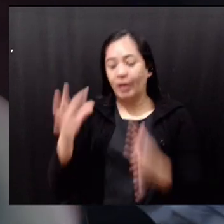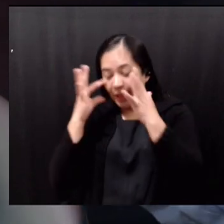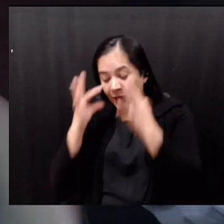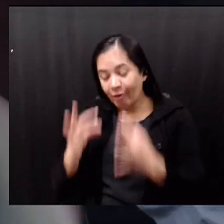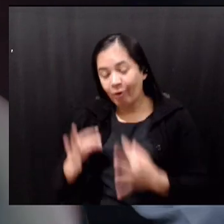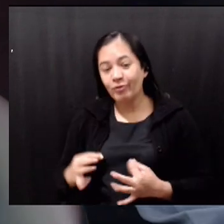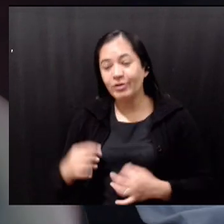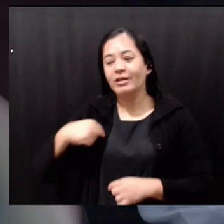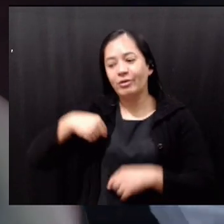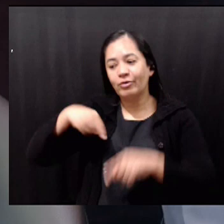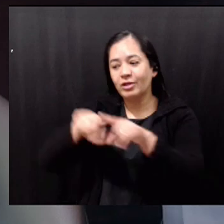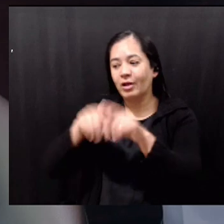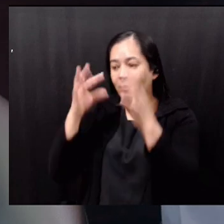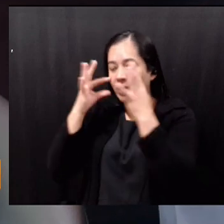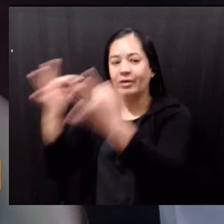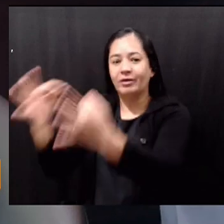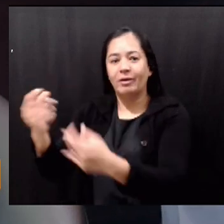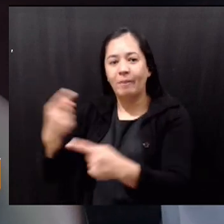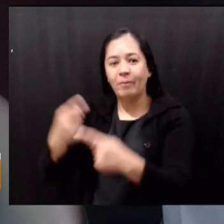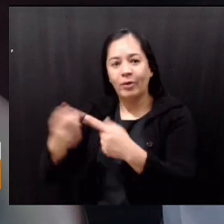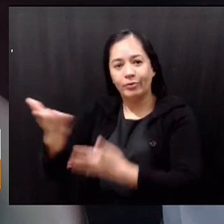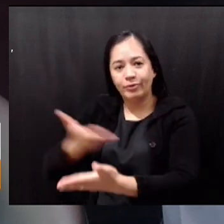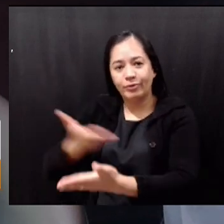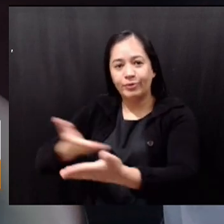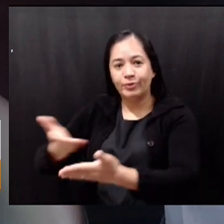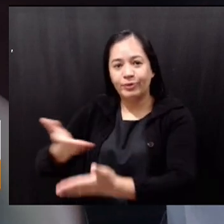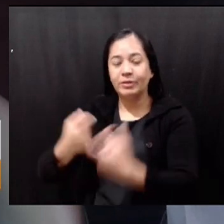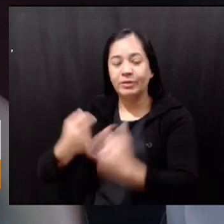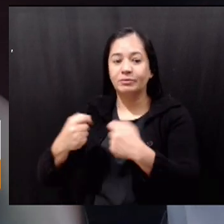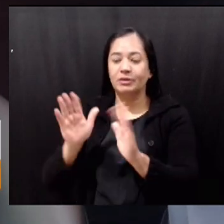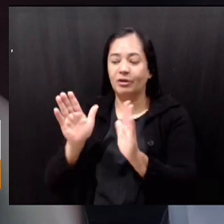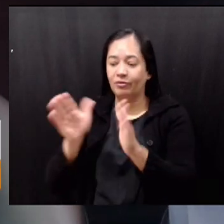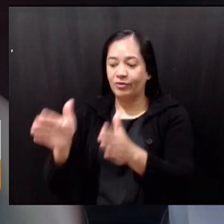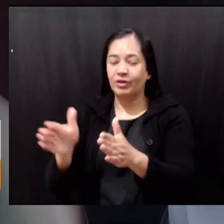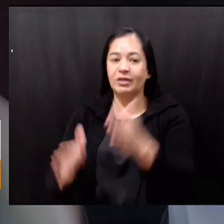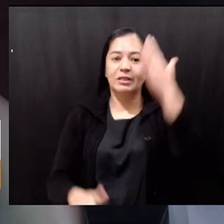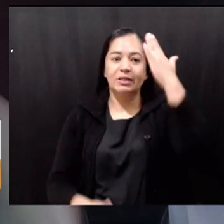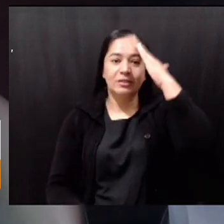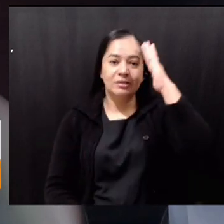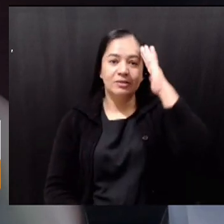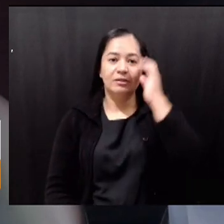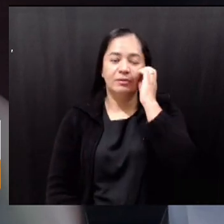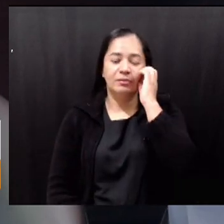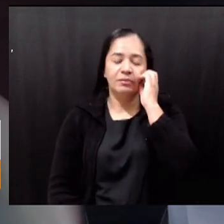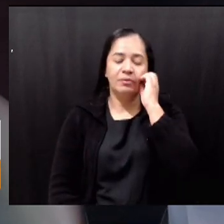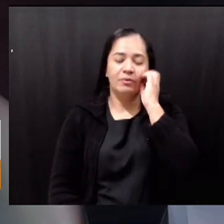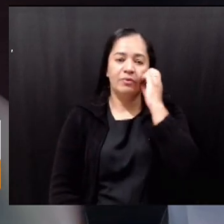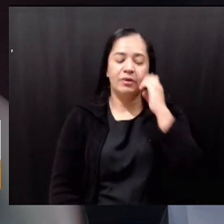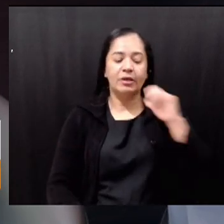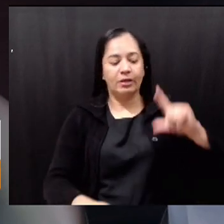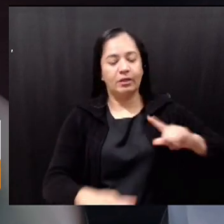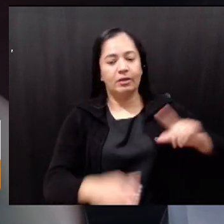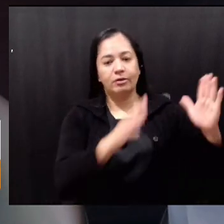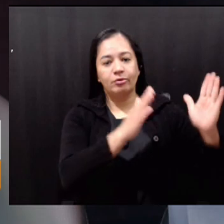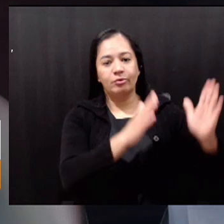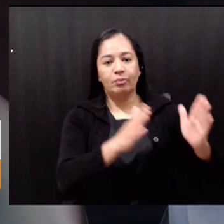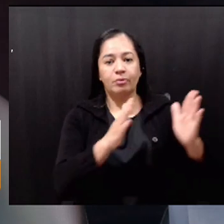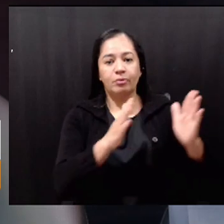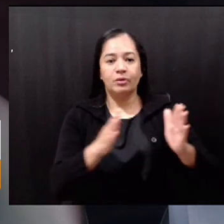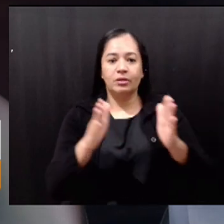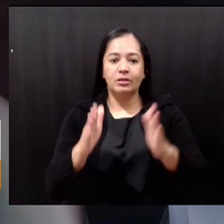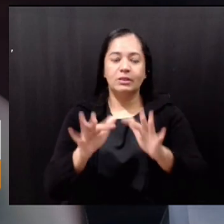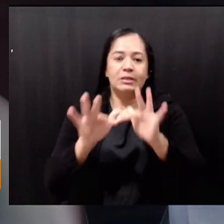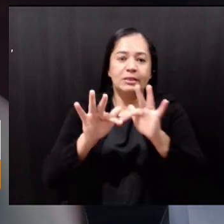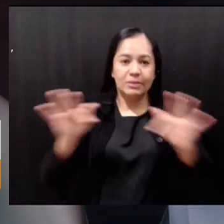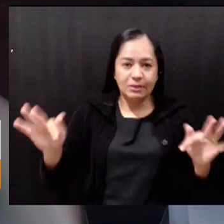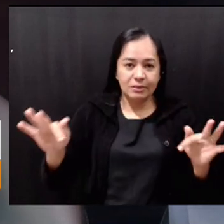uma troca. Acho que olhar para isso e entender que existe aí um processo. Não é tão simples assim para a gente